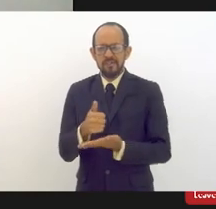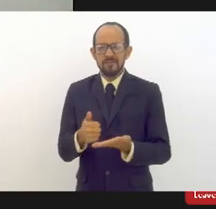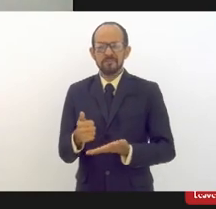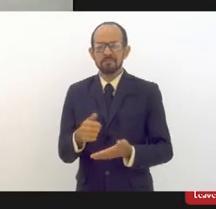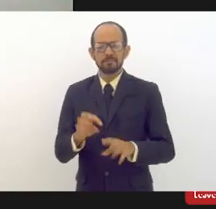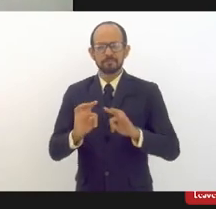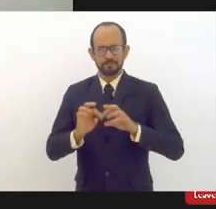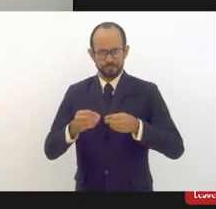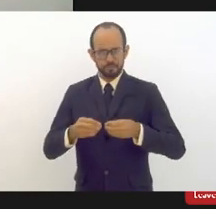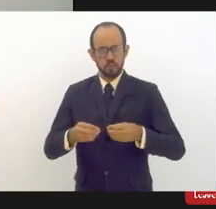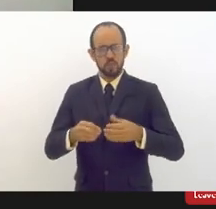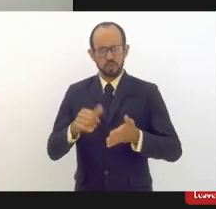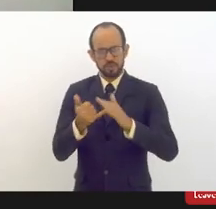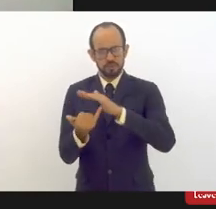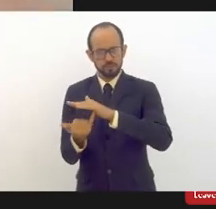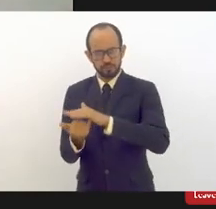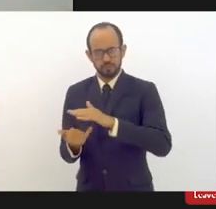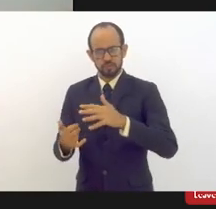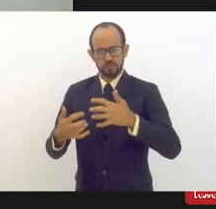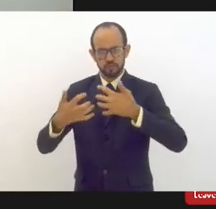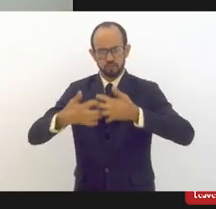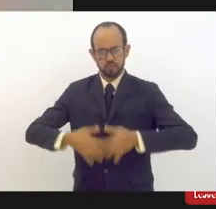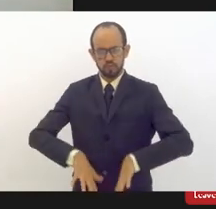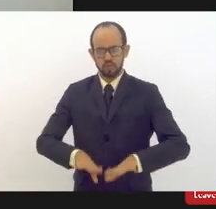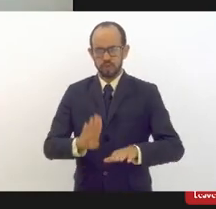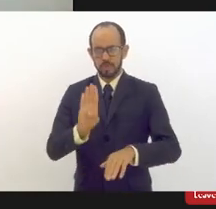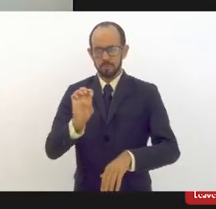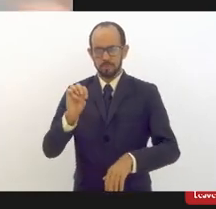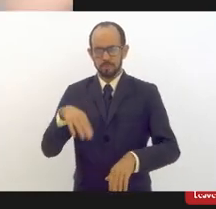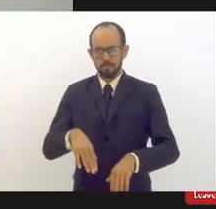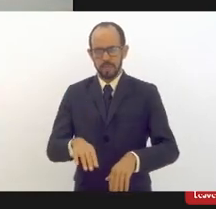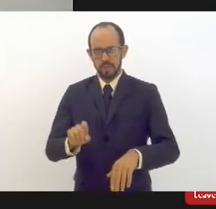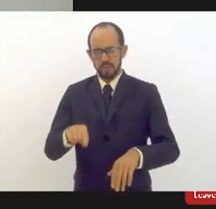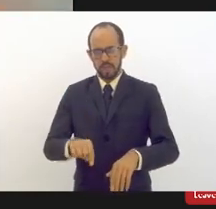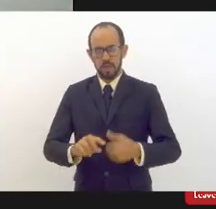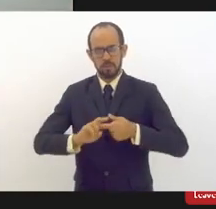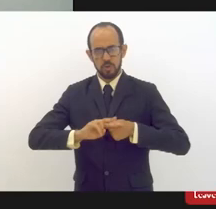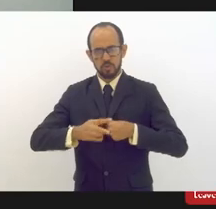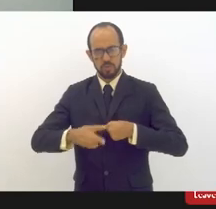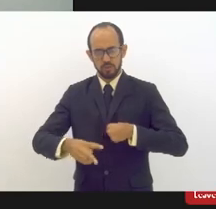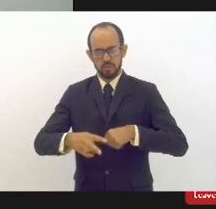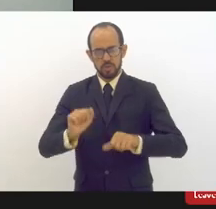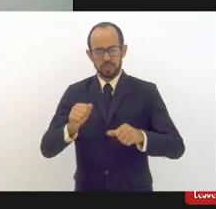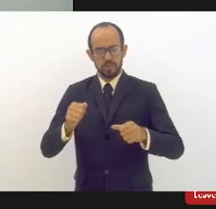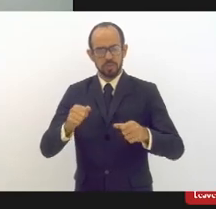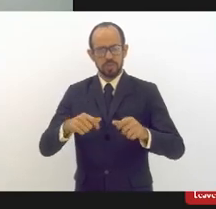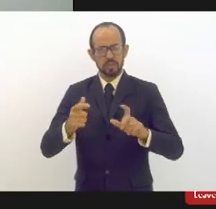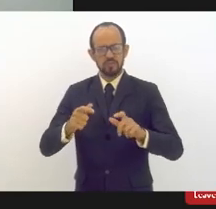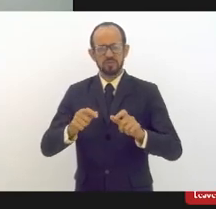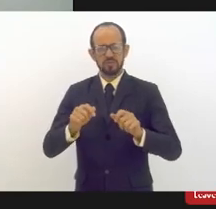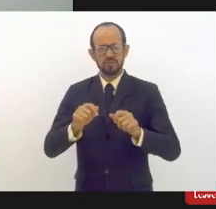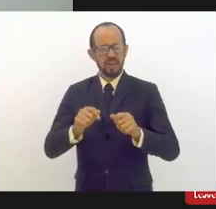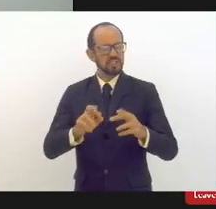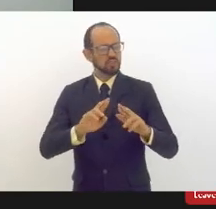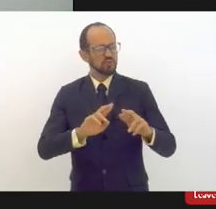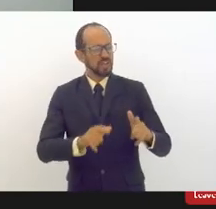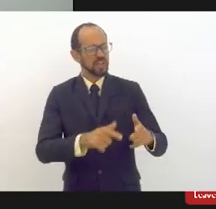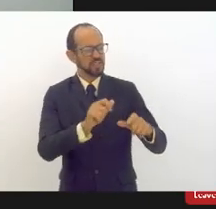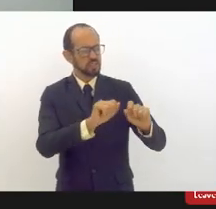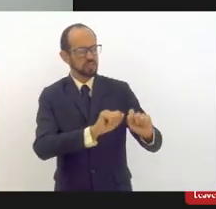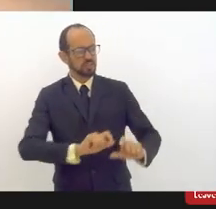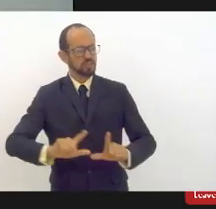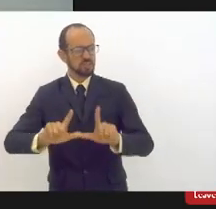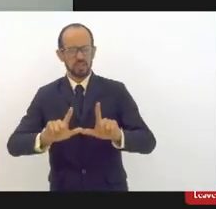possam funcionar bem. E isso é um reflexo e contrasta com o slide e com a apresentação feita pela